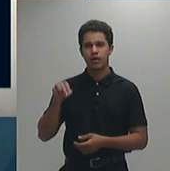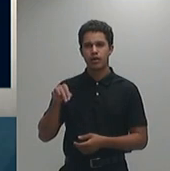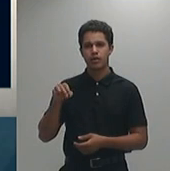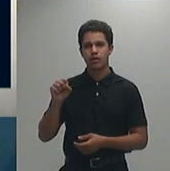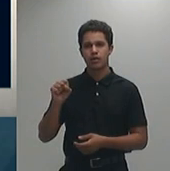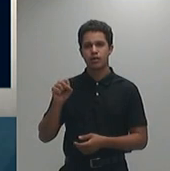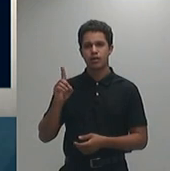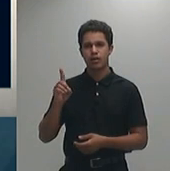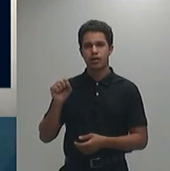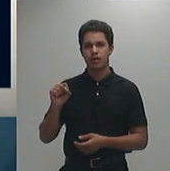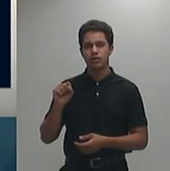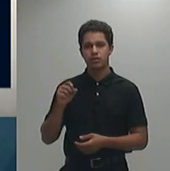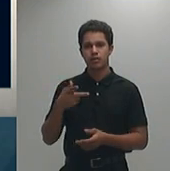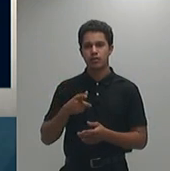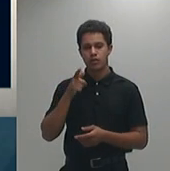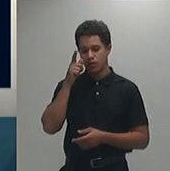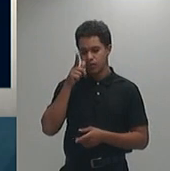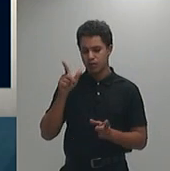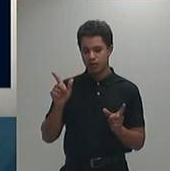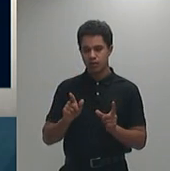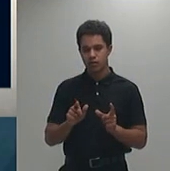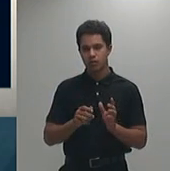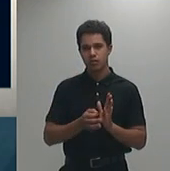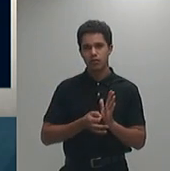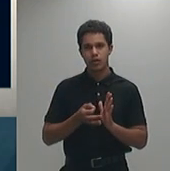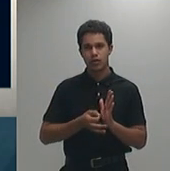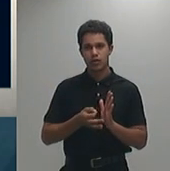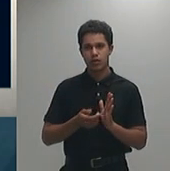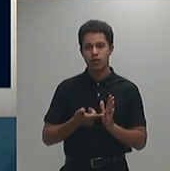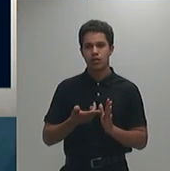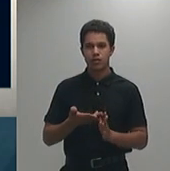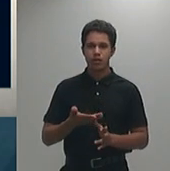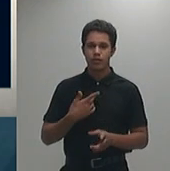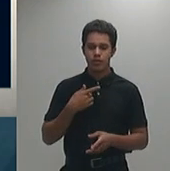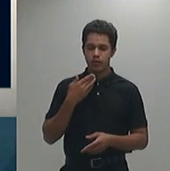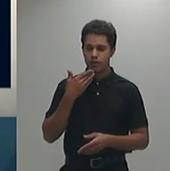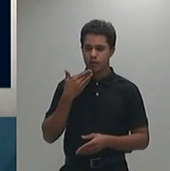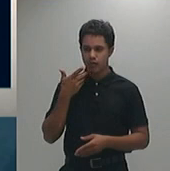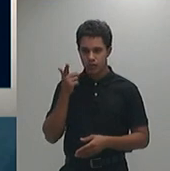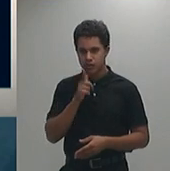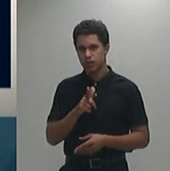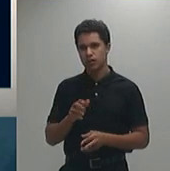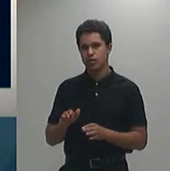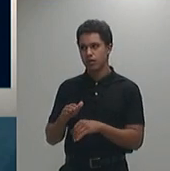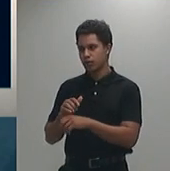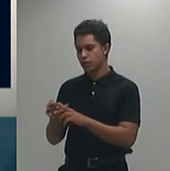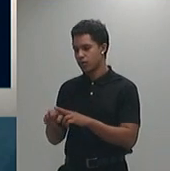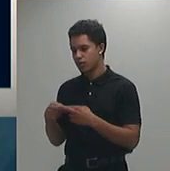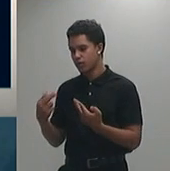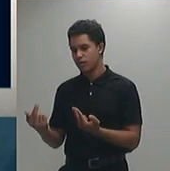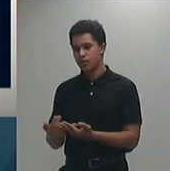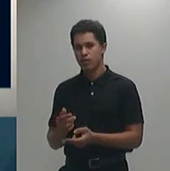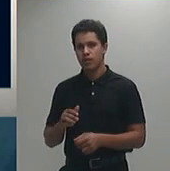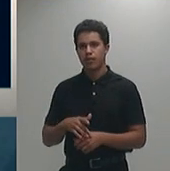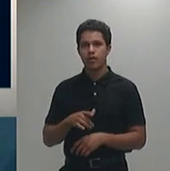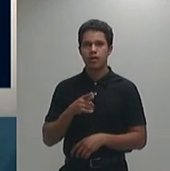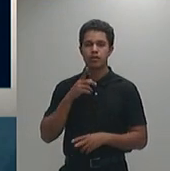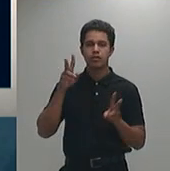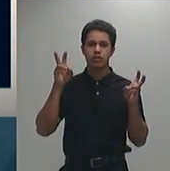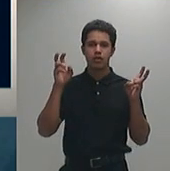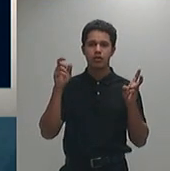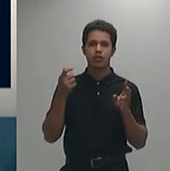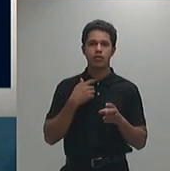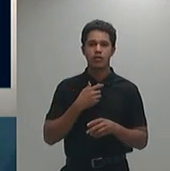do interesse dos minoritários obtendo êxito na convocação da Assembleia extraordinária para deliberar a respeito das providências a serem